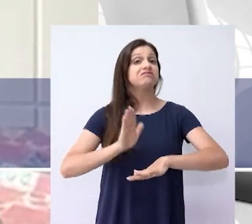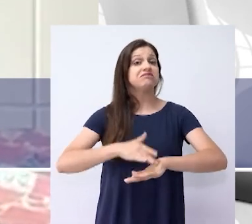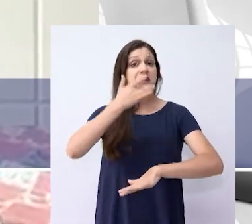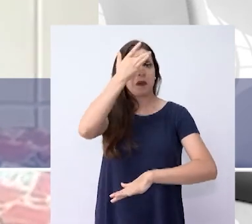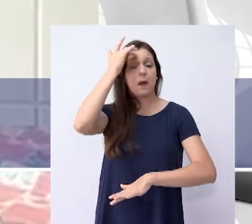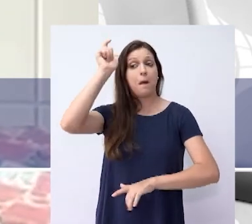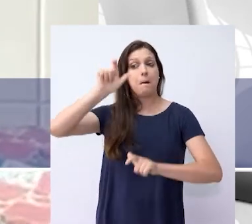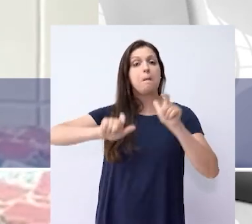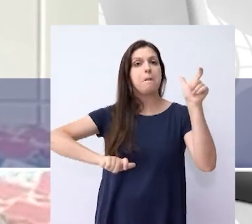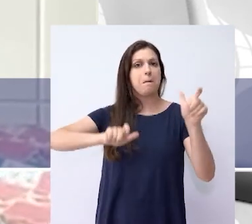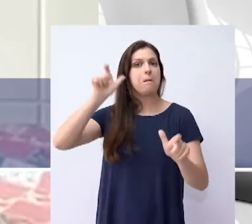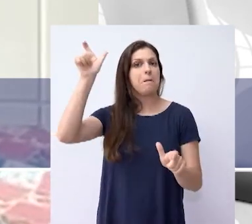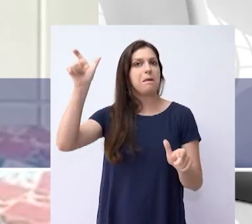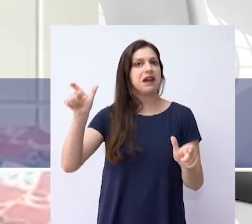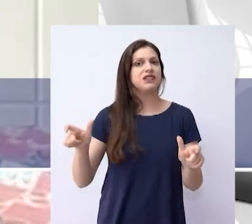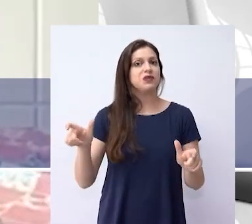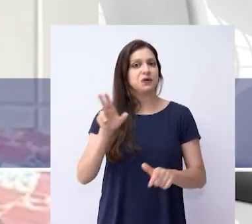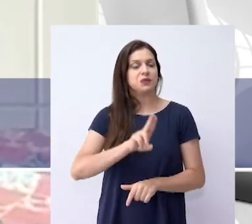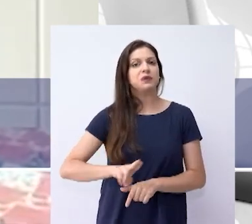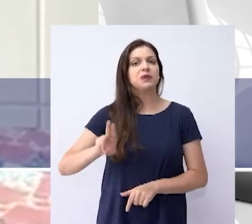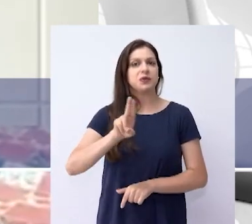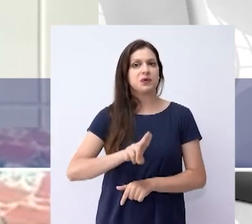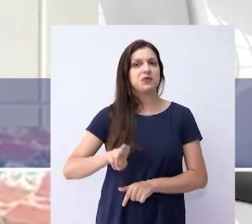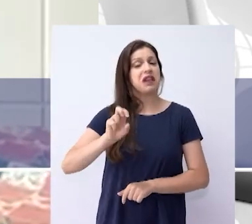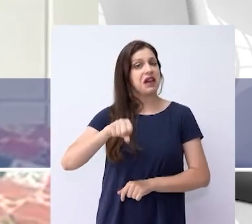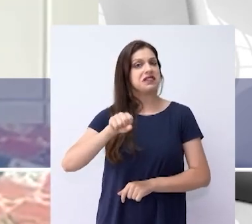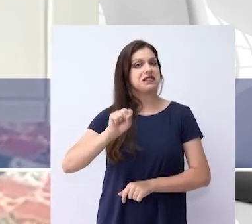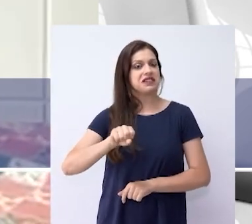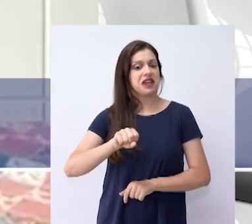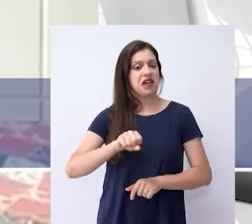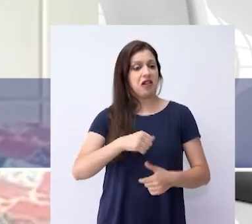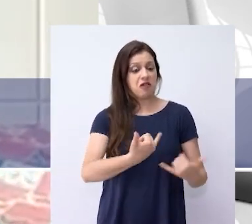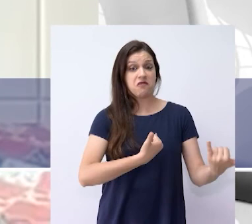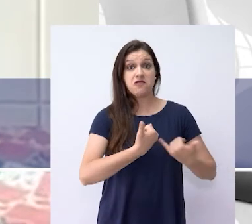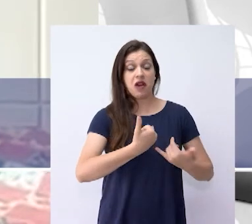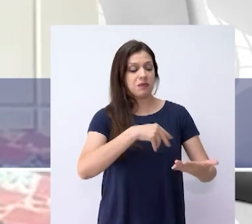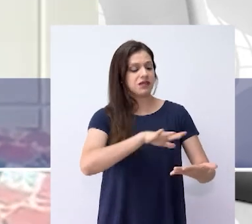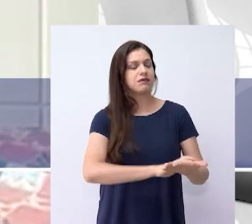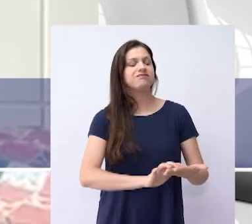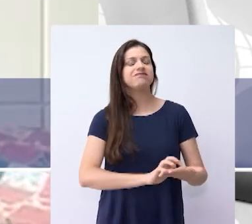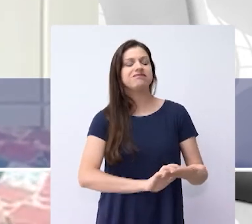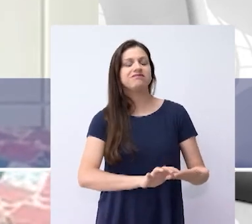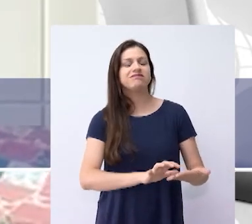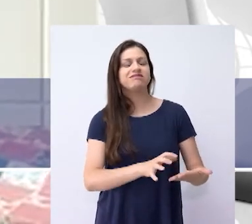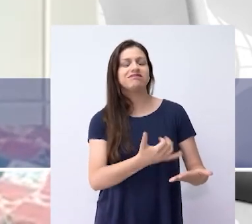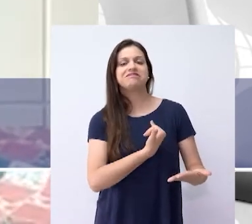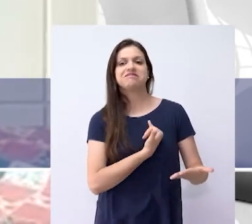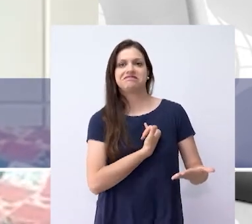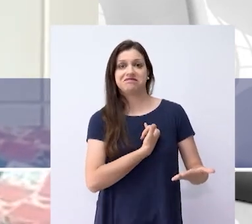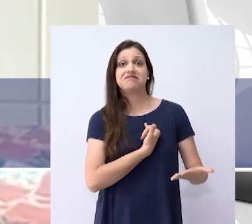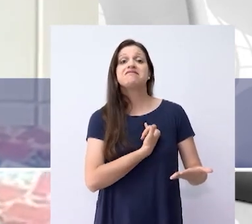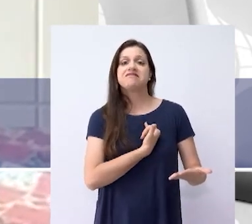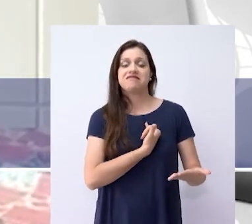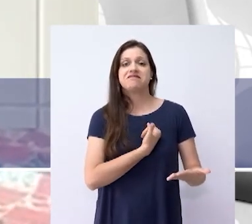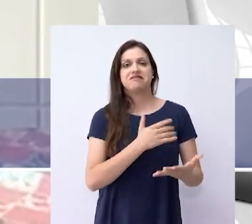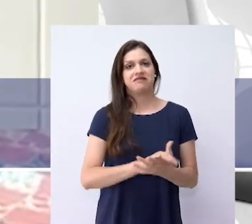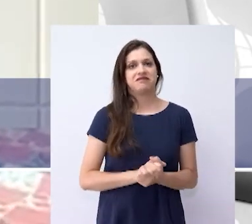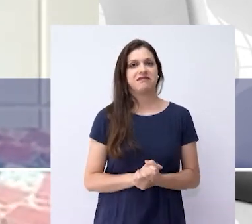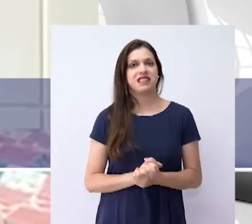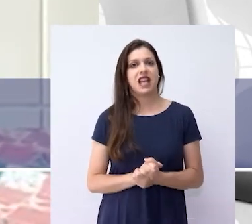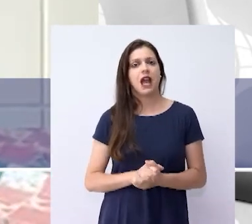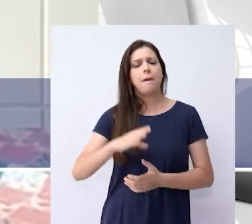apenas a autonomia dessas pessoas utilizarem-se das informações que estão contidas ali naquele documento.